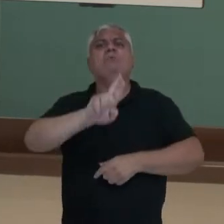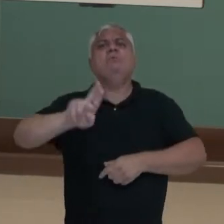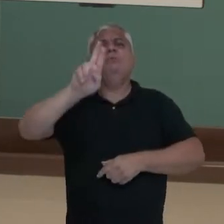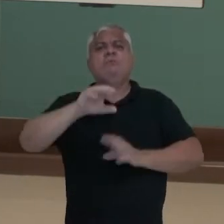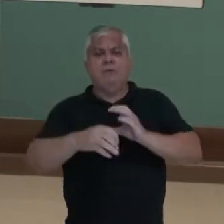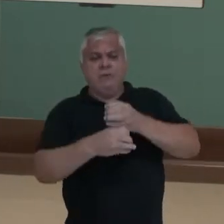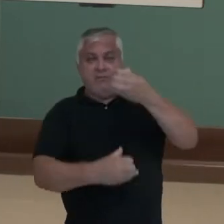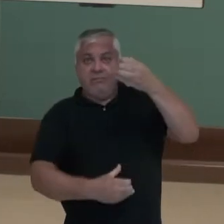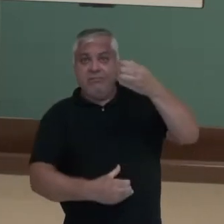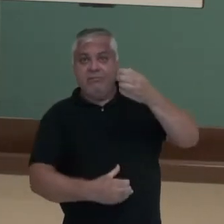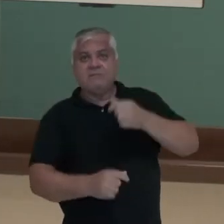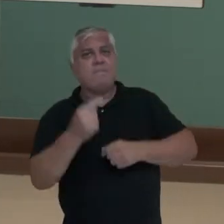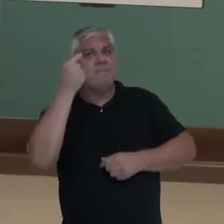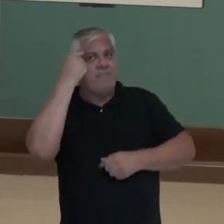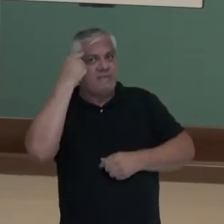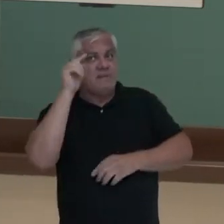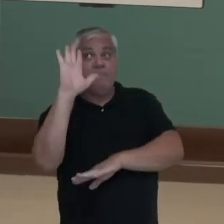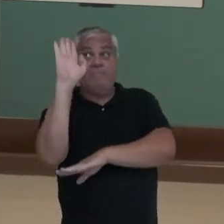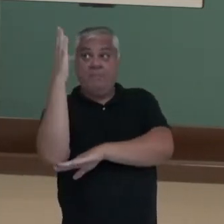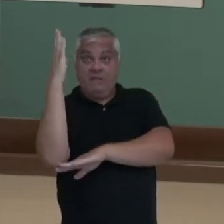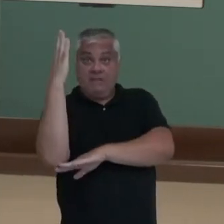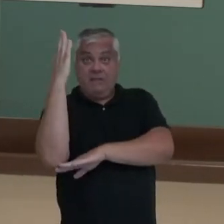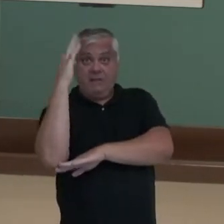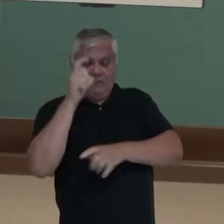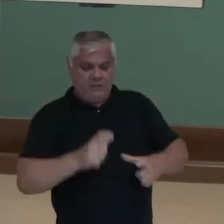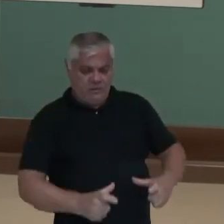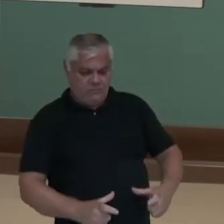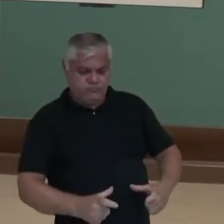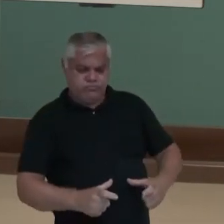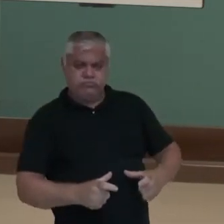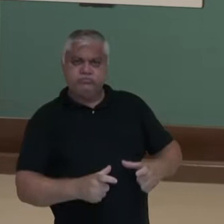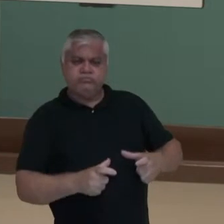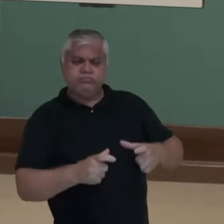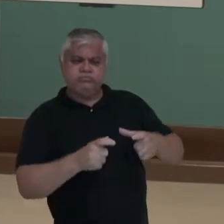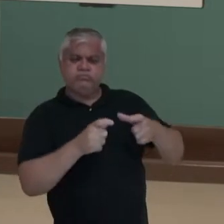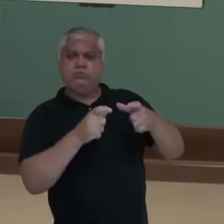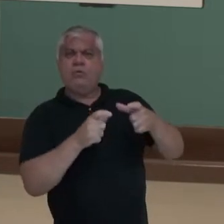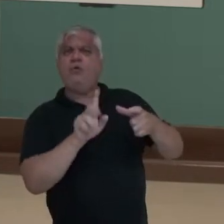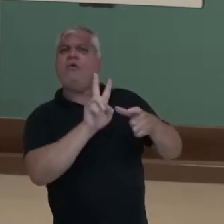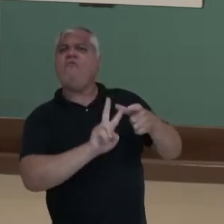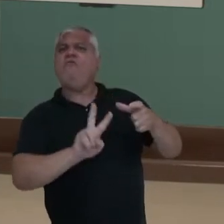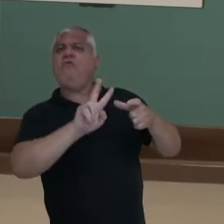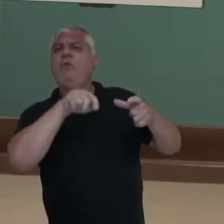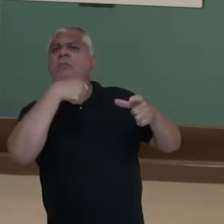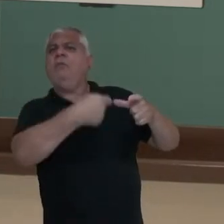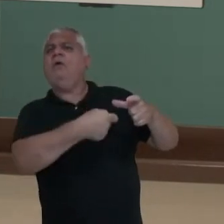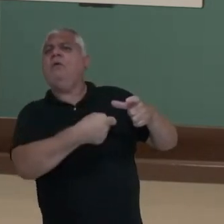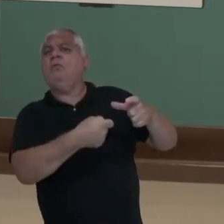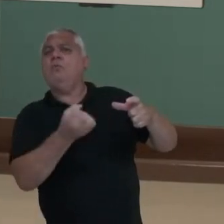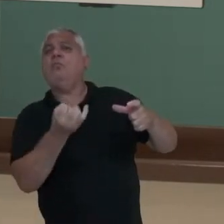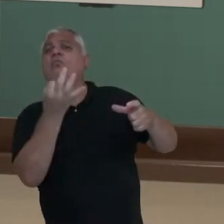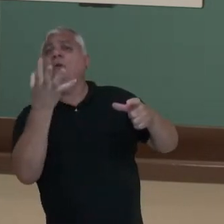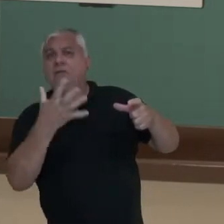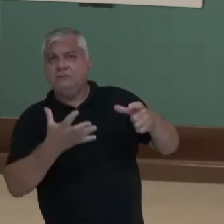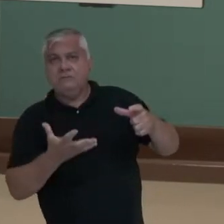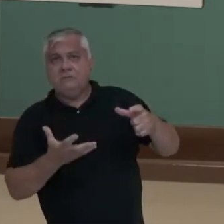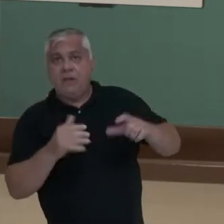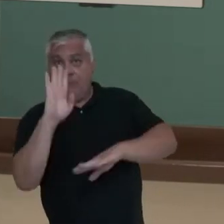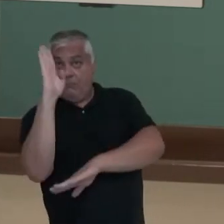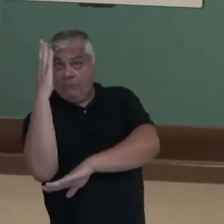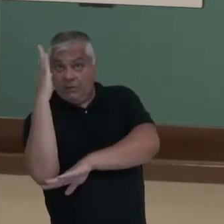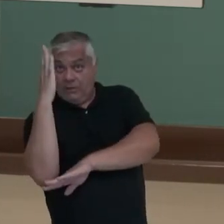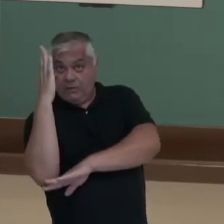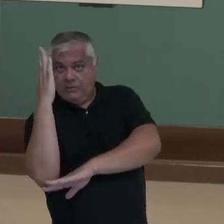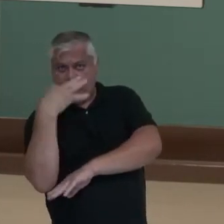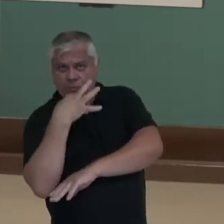já pensaram, a tora de madeira, como é que pode se determinar o volume dela? Porque normalmente madeira, se vocês